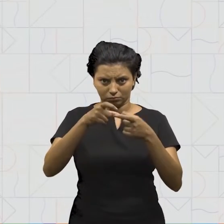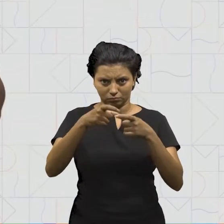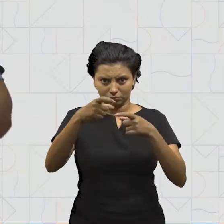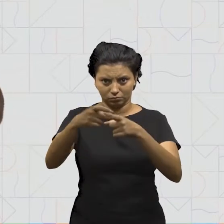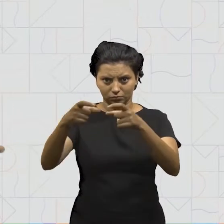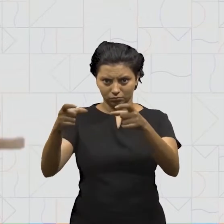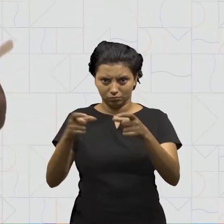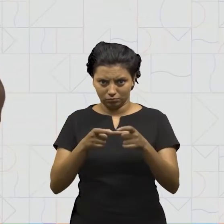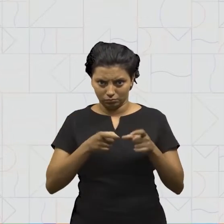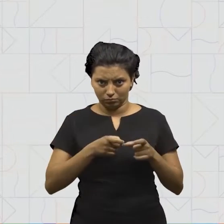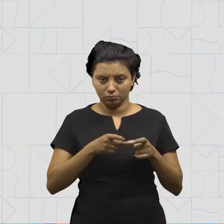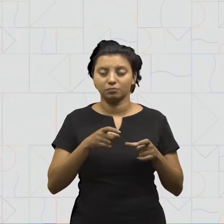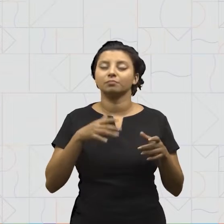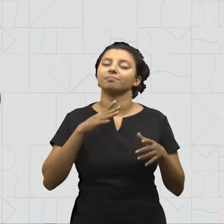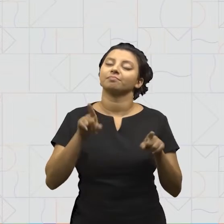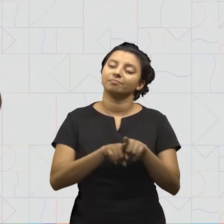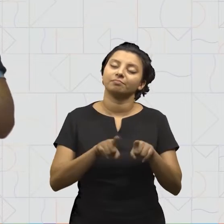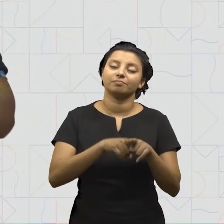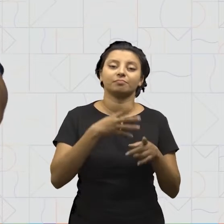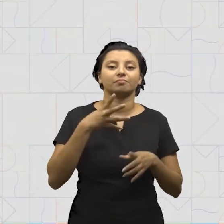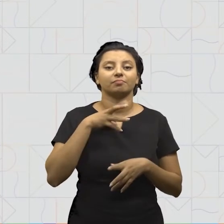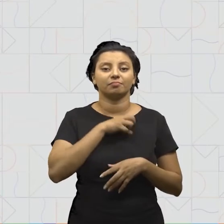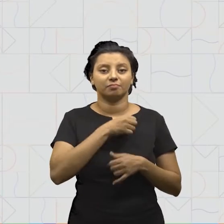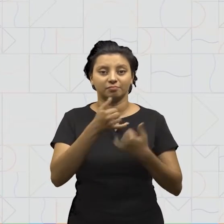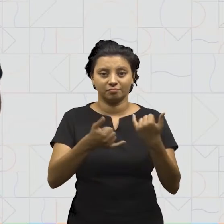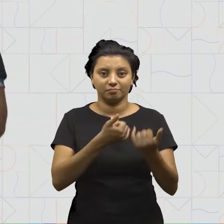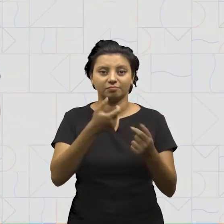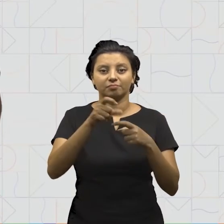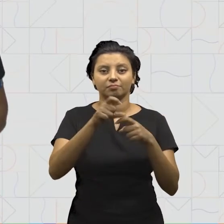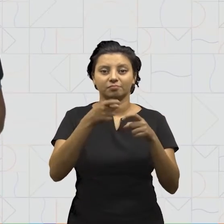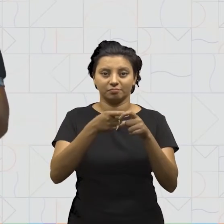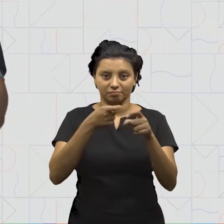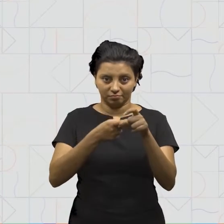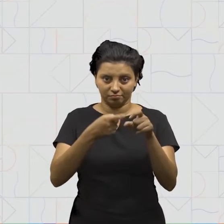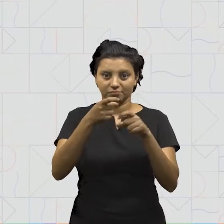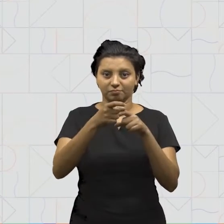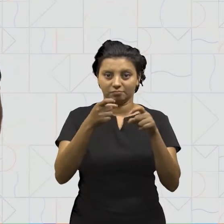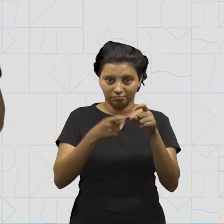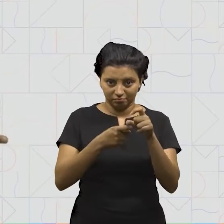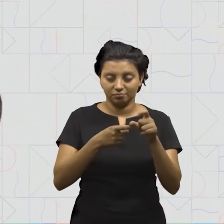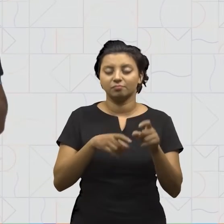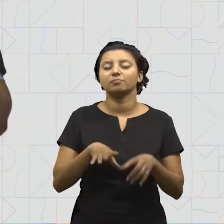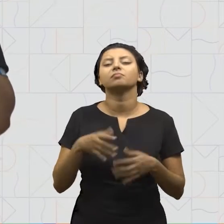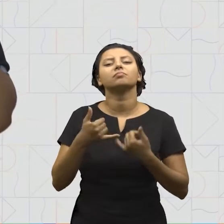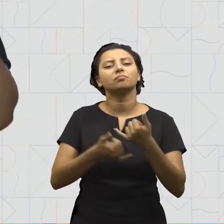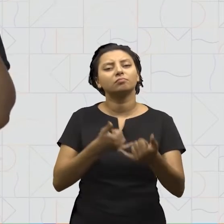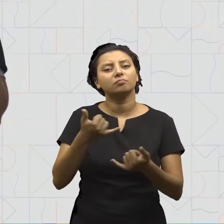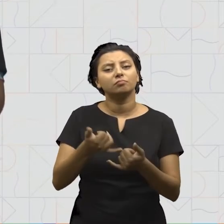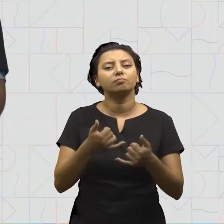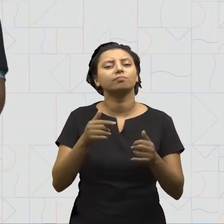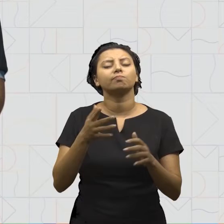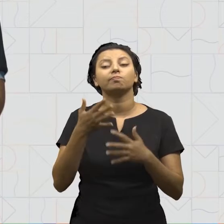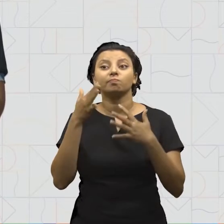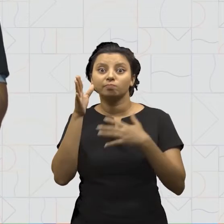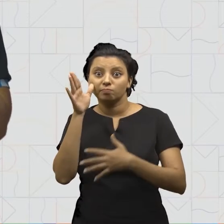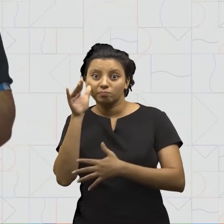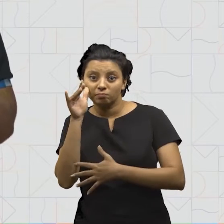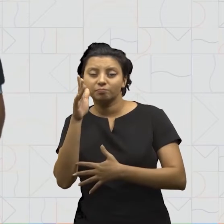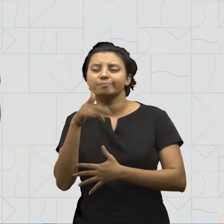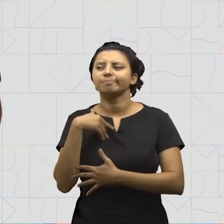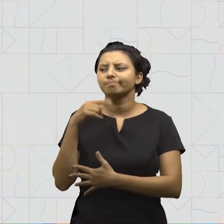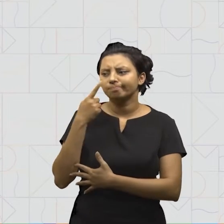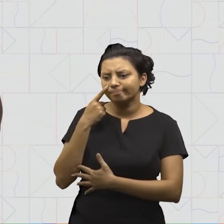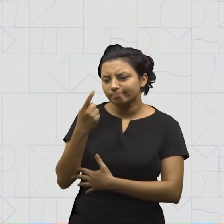Sim, eu também. E eu amo brincar de quebra-cabeça. Ele é um jogo que desperta muito o